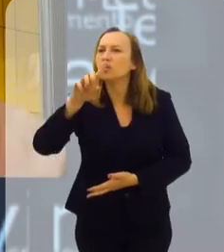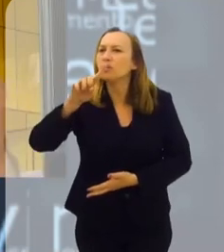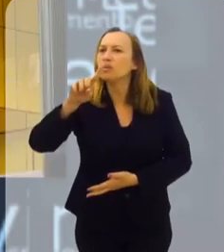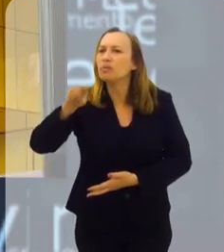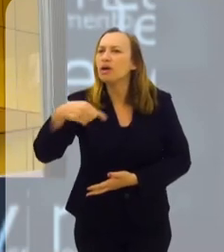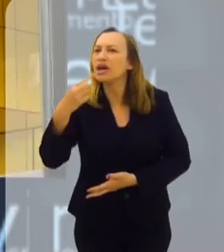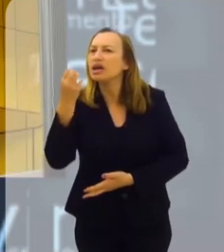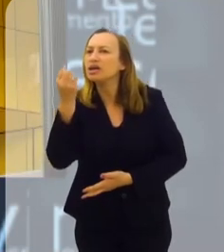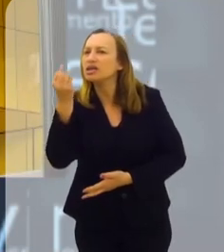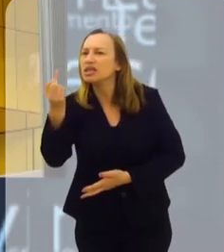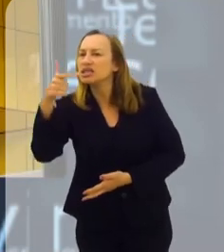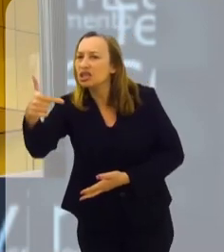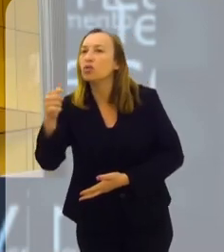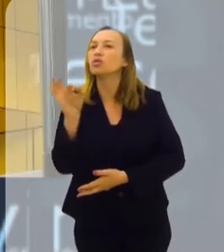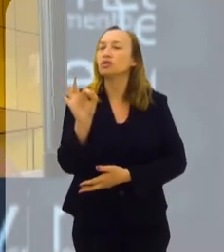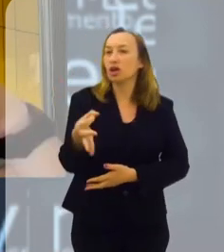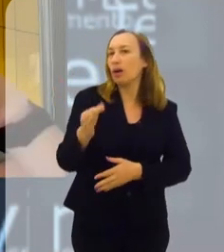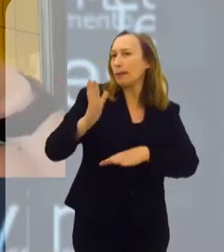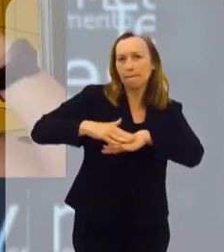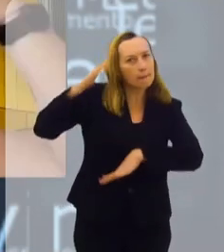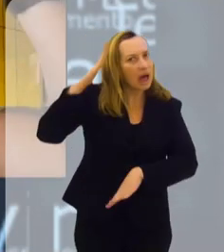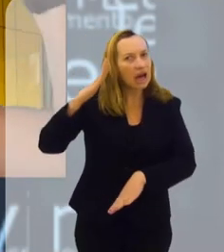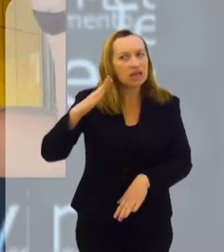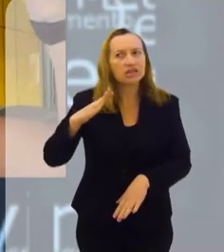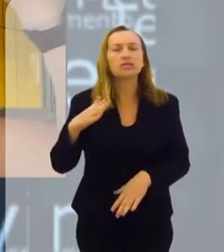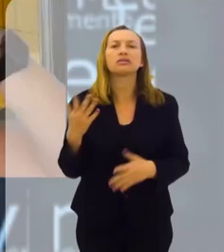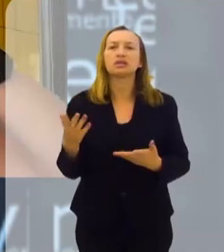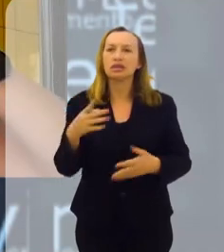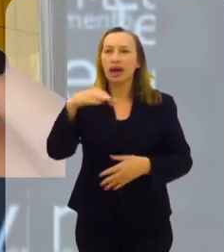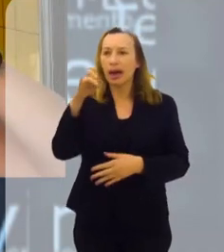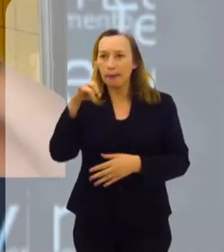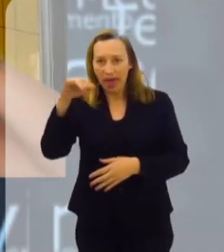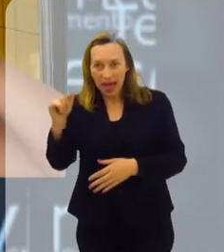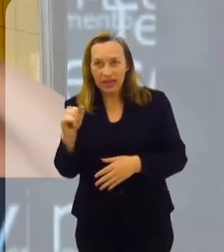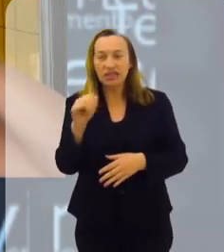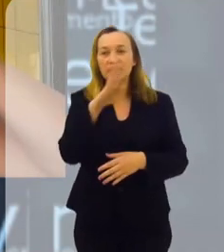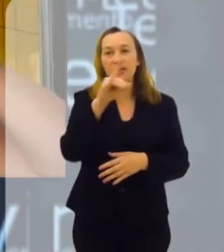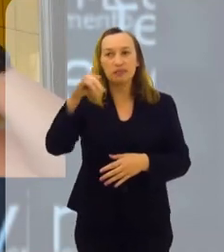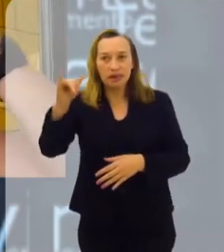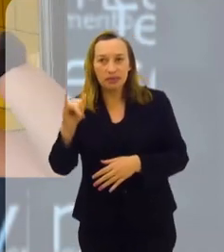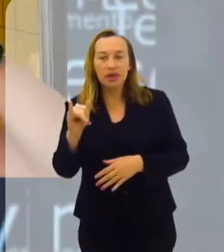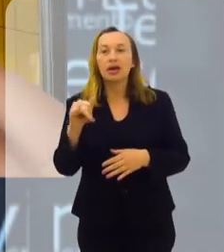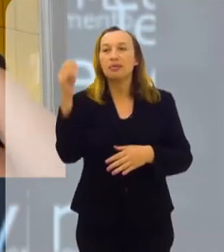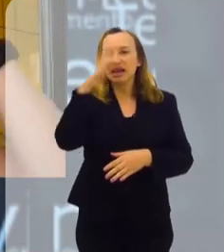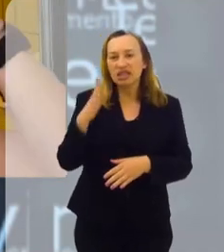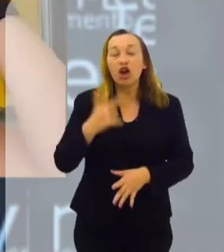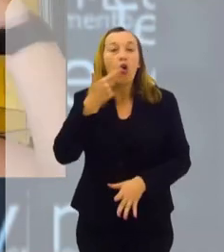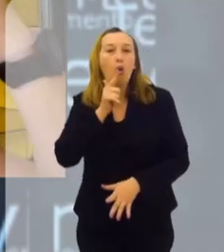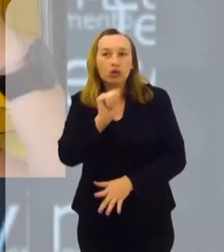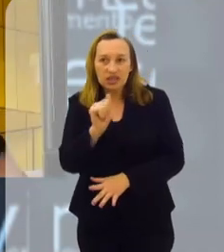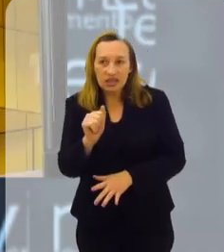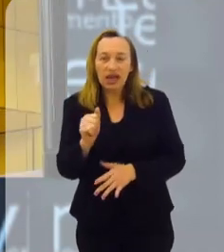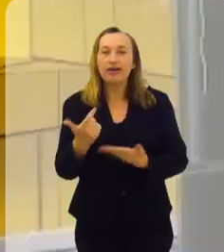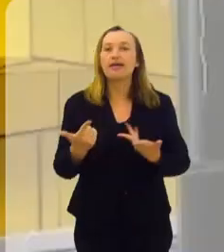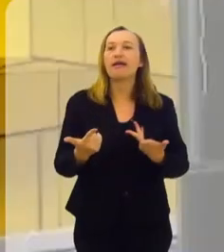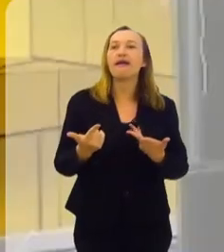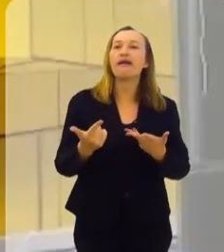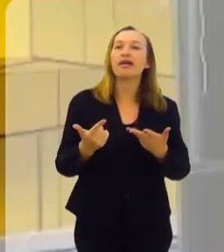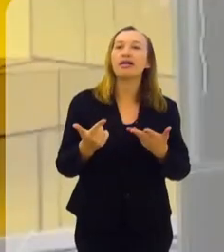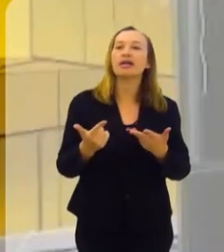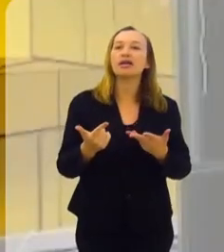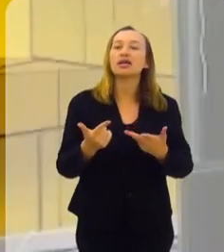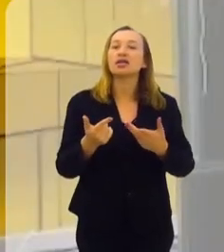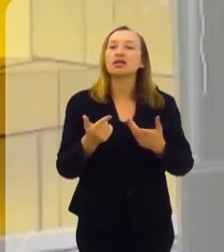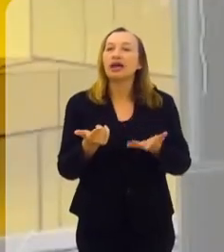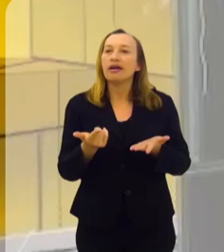4,62. 4,62. 4,62. Então, é muito acima da média, né, desse PIB brasileiro. Então, a gente consegue se